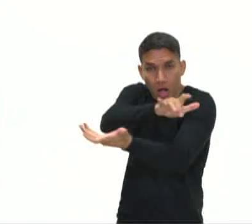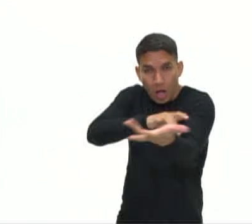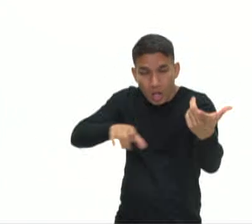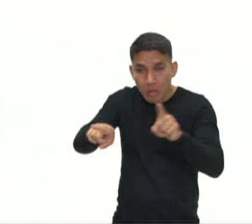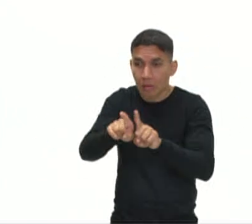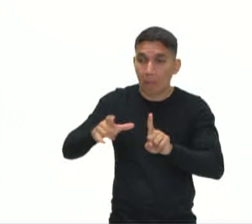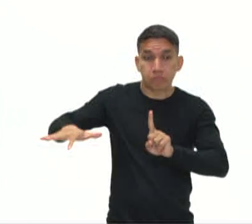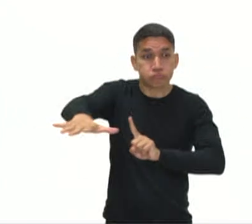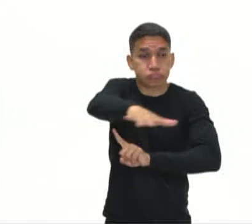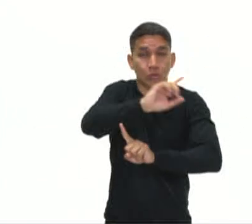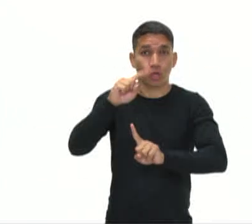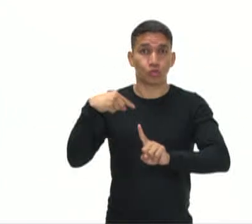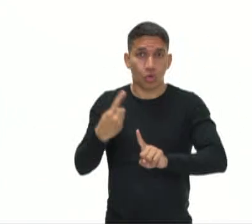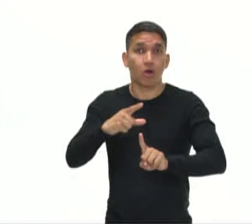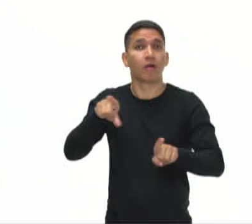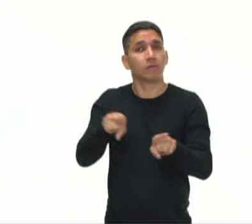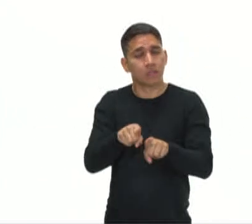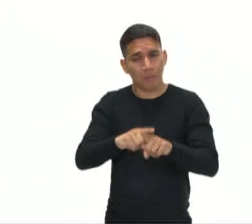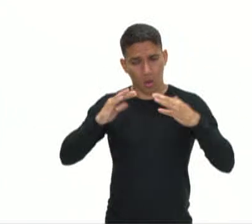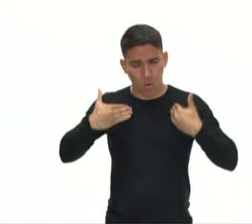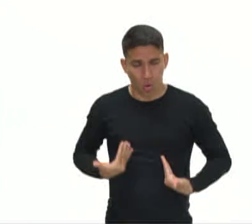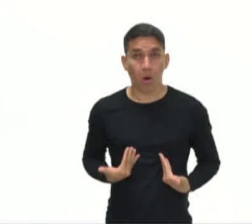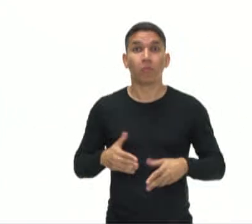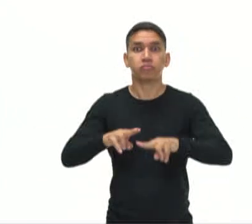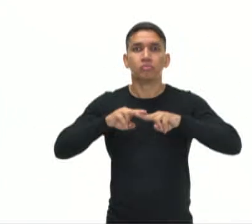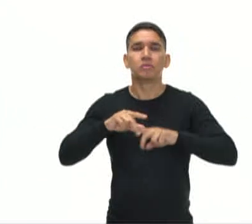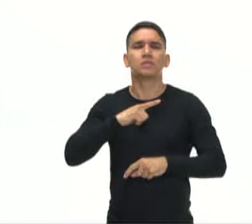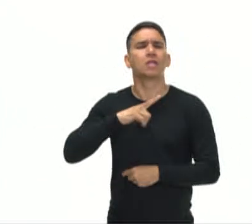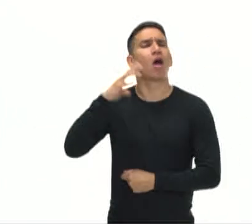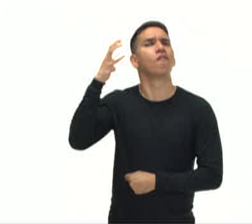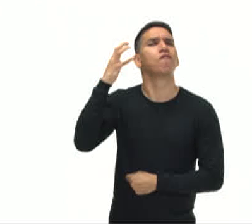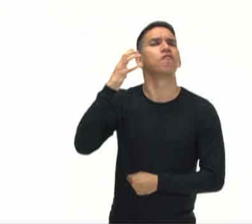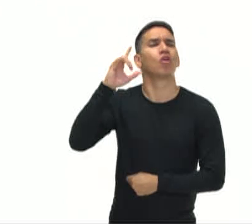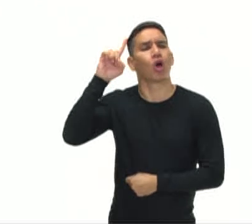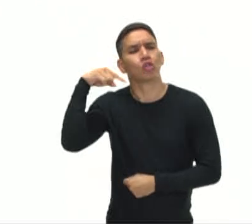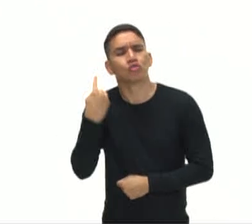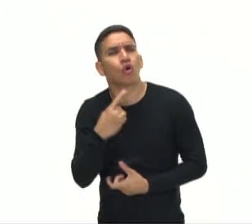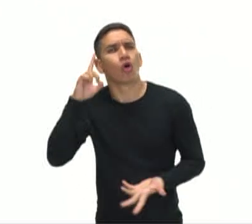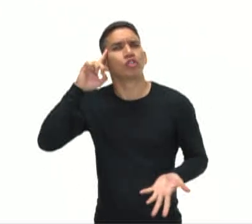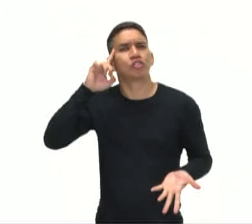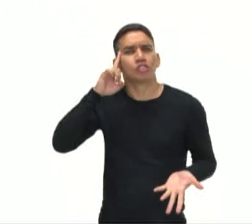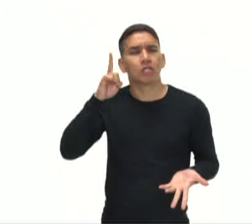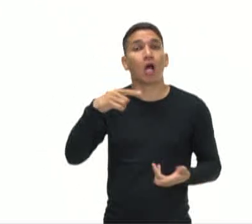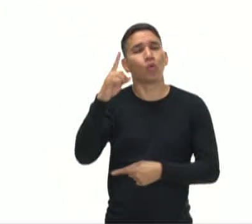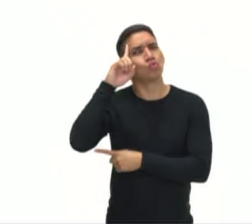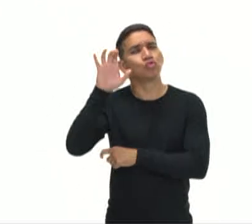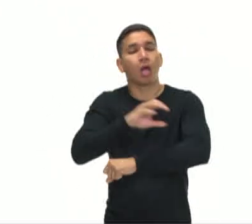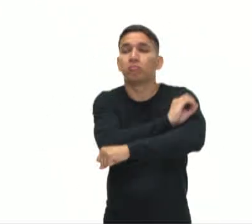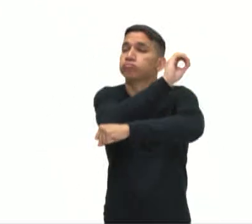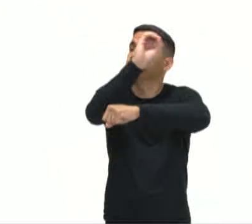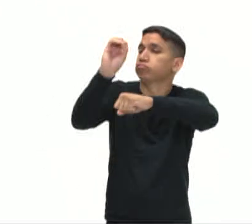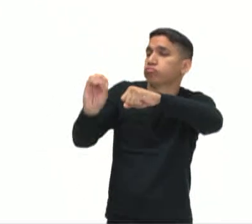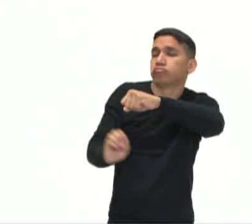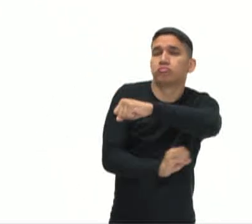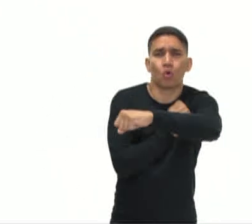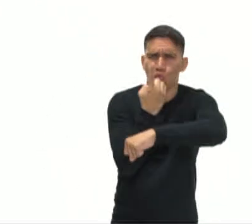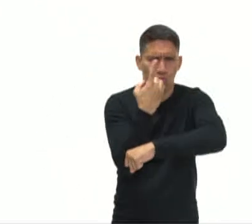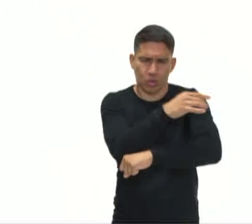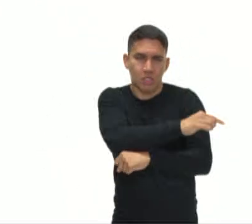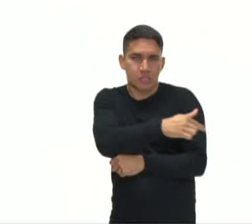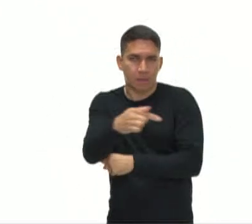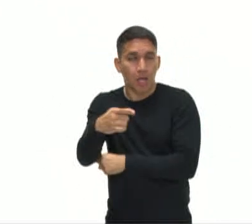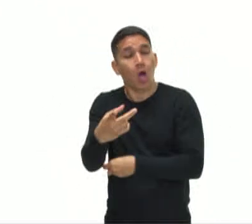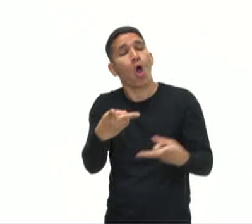a velocidade das reações influenciam nossa rotina diária? Durante um dia da semana, observe tudo o que aconteceu no seu entorno.